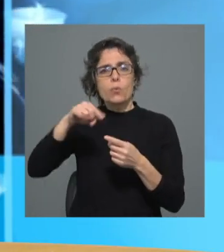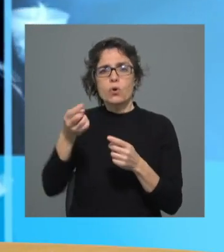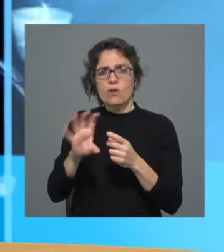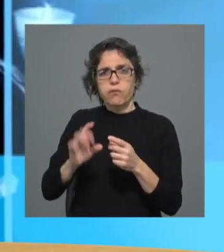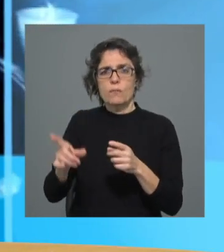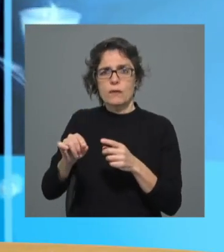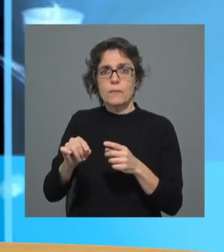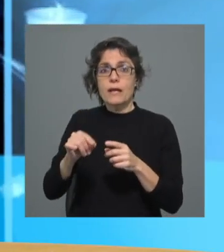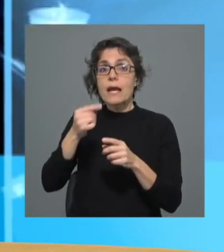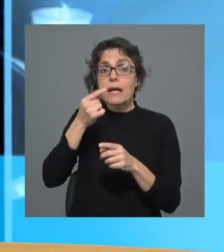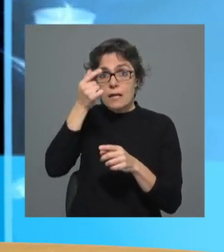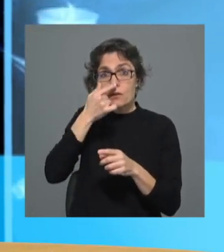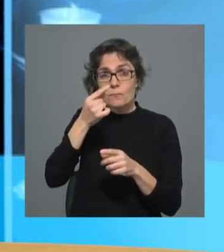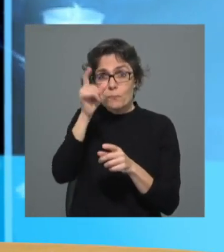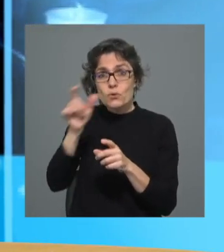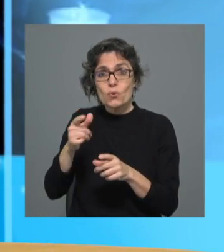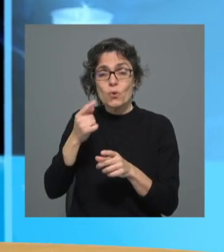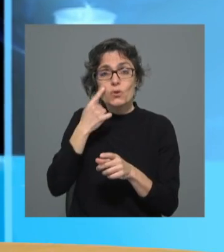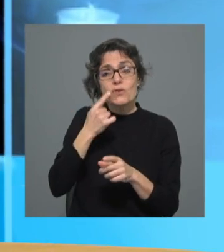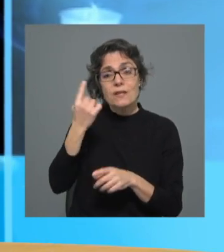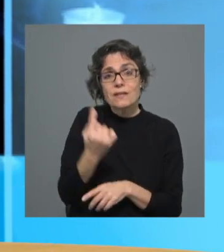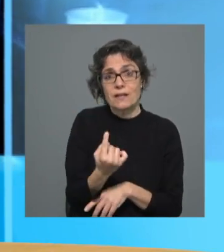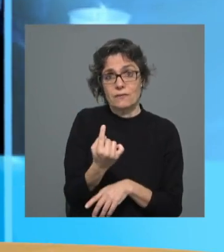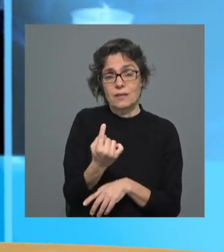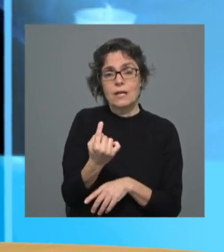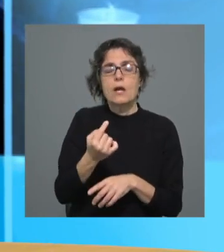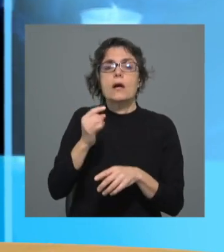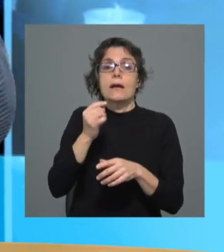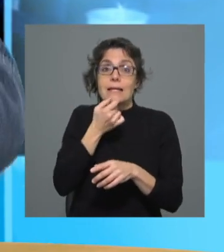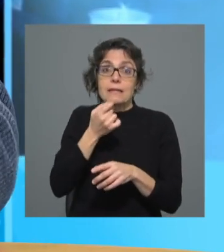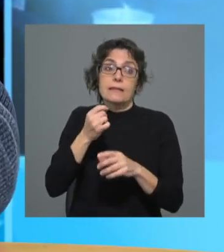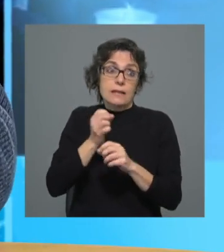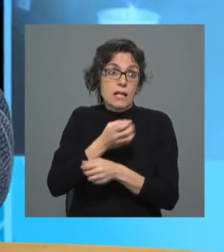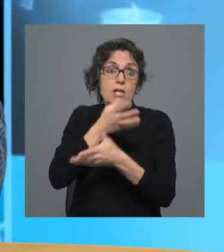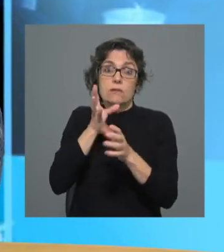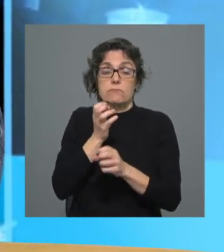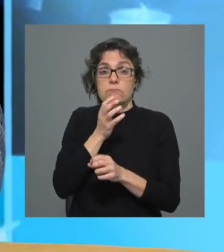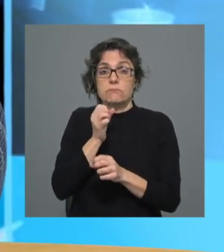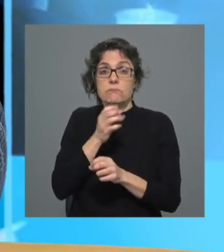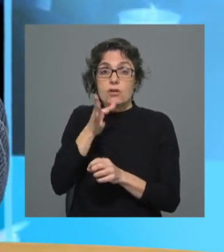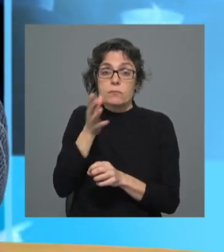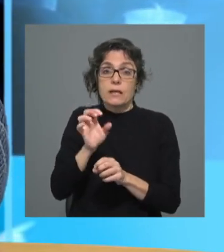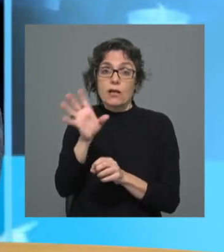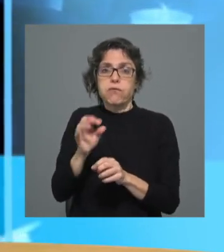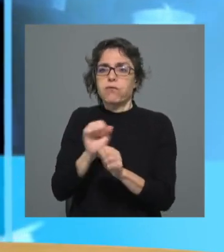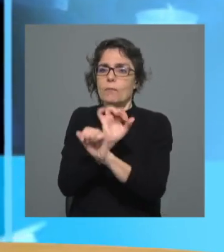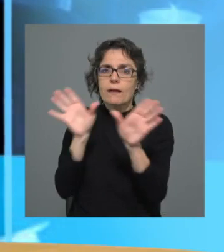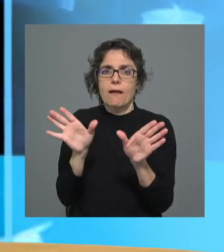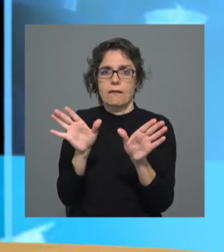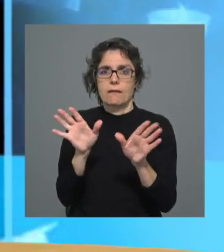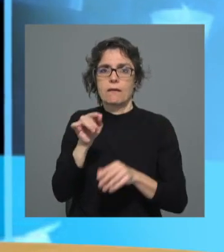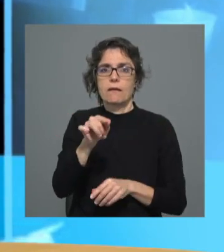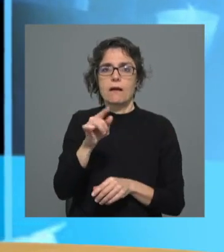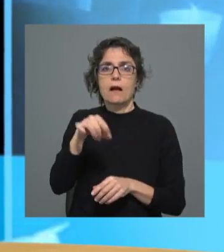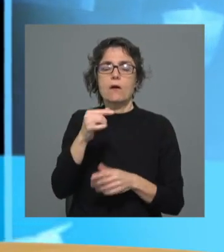pessoas estejam conscientes disto. Vários casos, que é uma preocupação de uma faixa dos comentadores e da população que